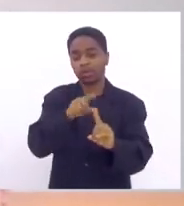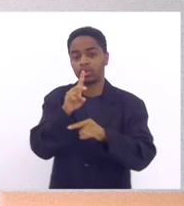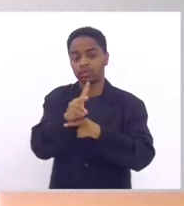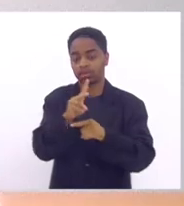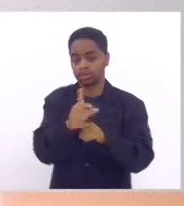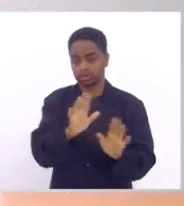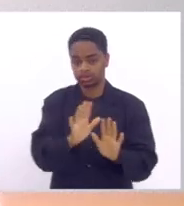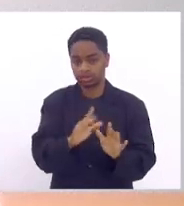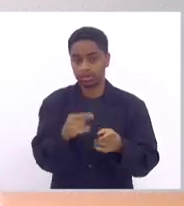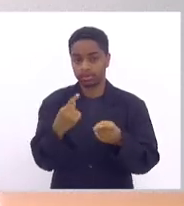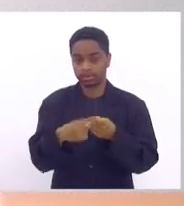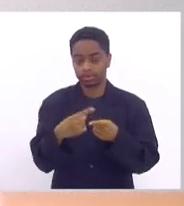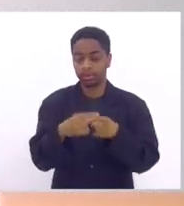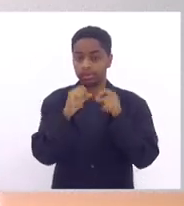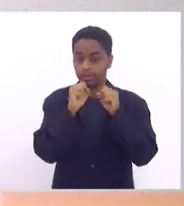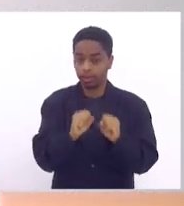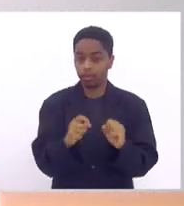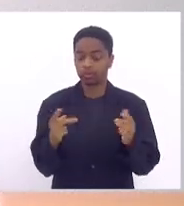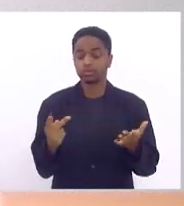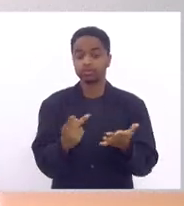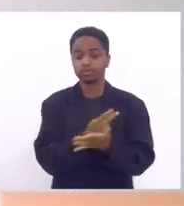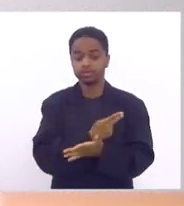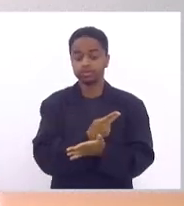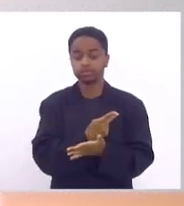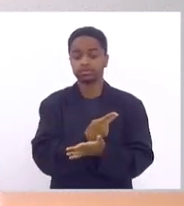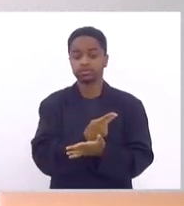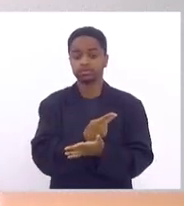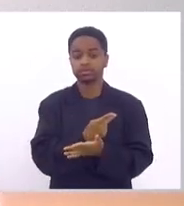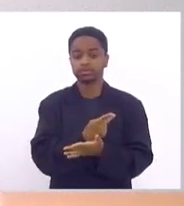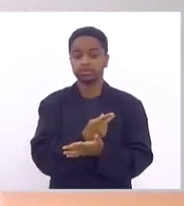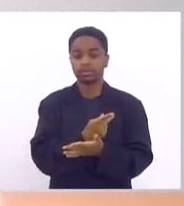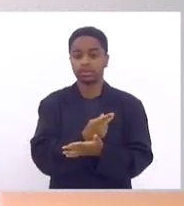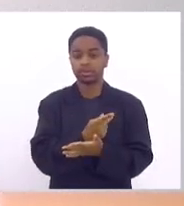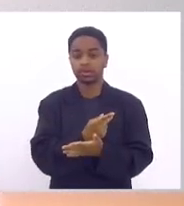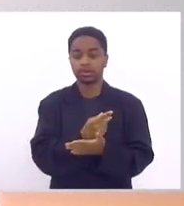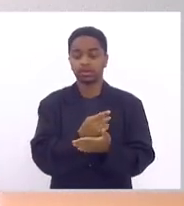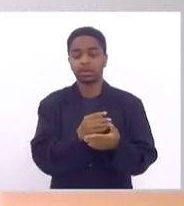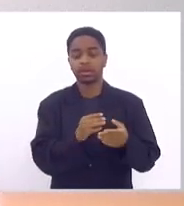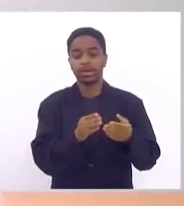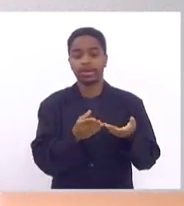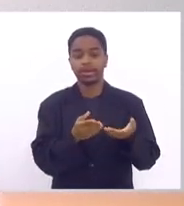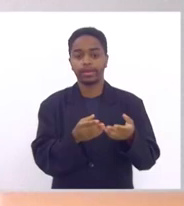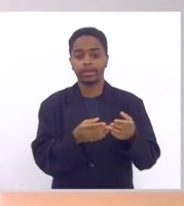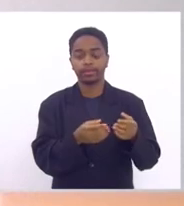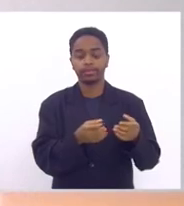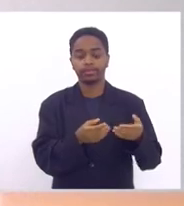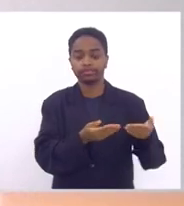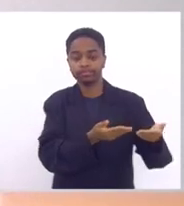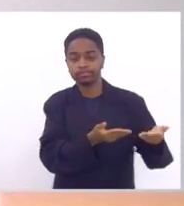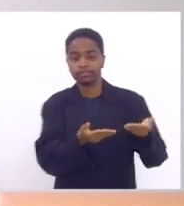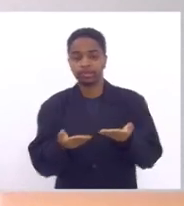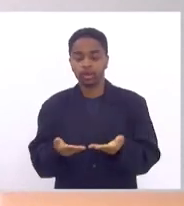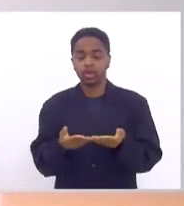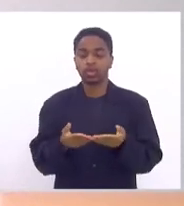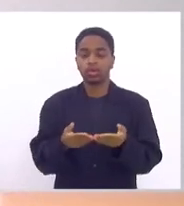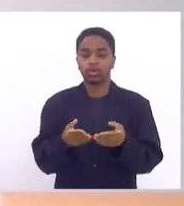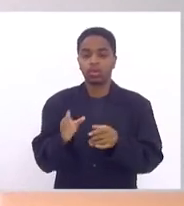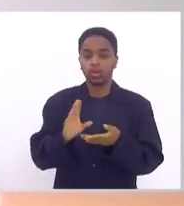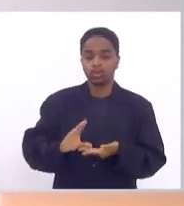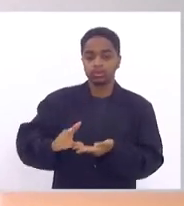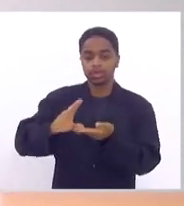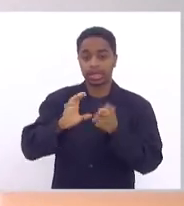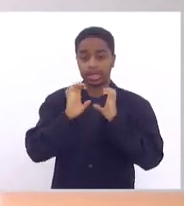Parlamento está sujeito a ser trazido às Barras do Conselho de ética para se explicar por qualquer coisa